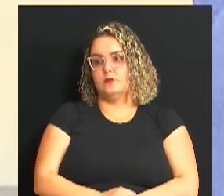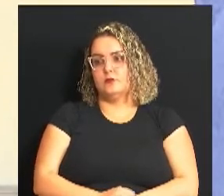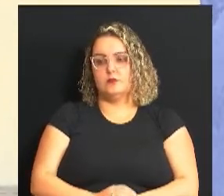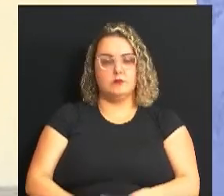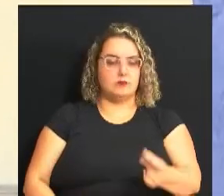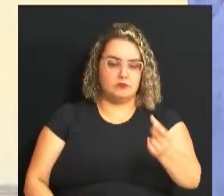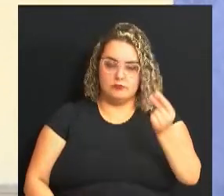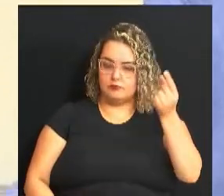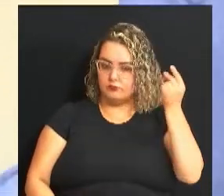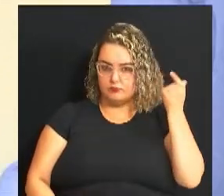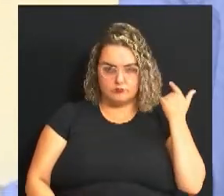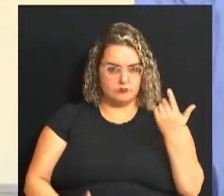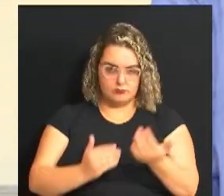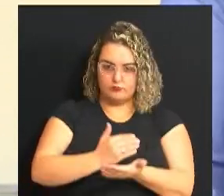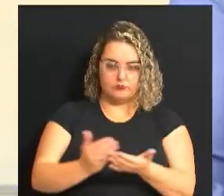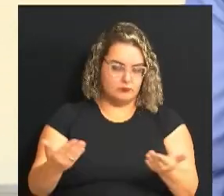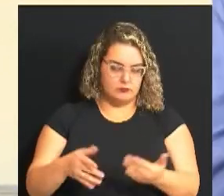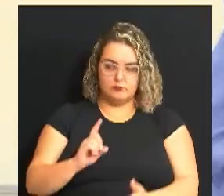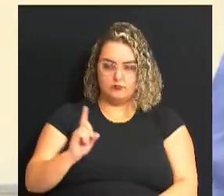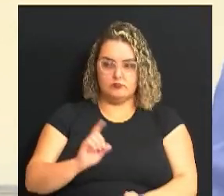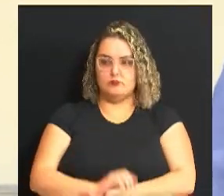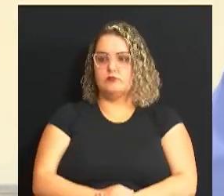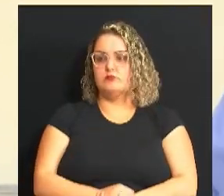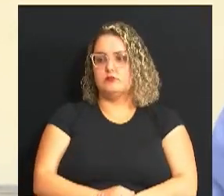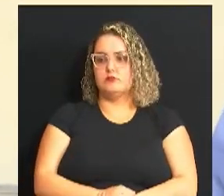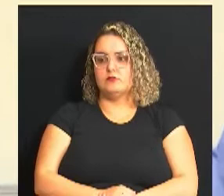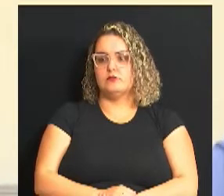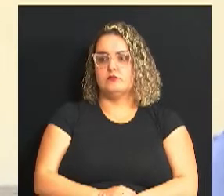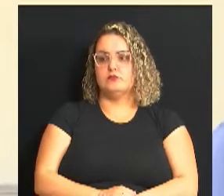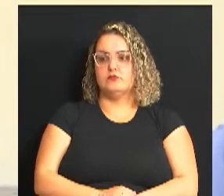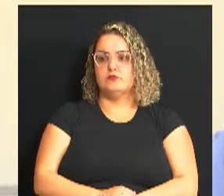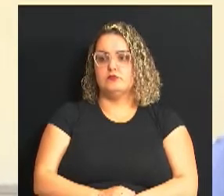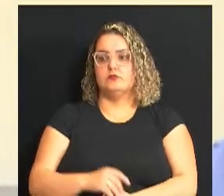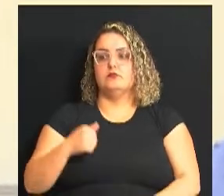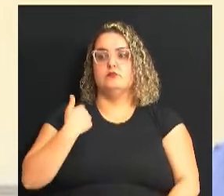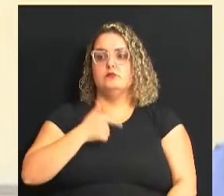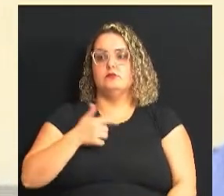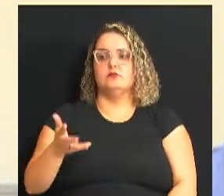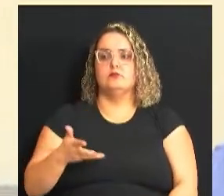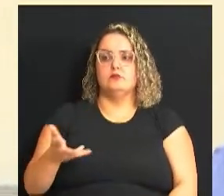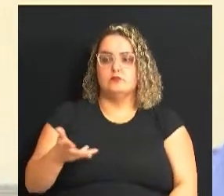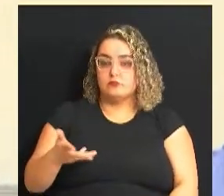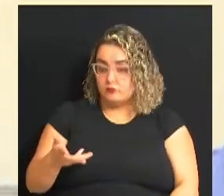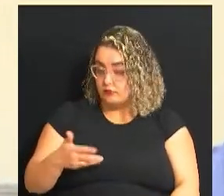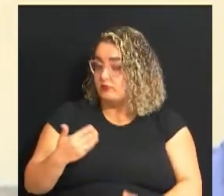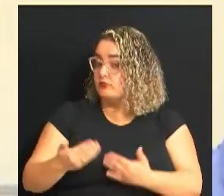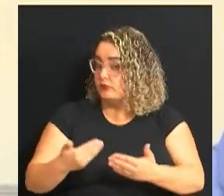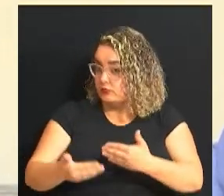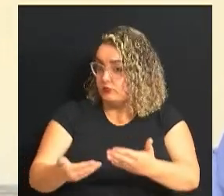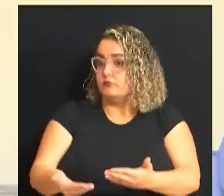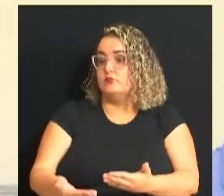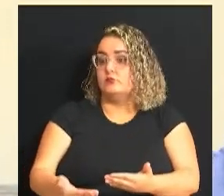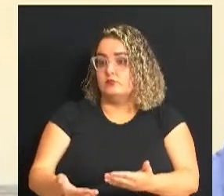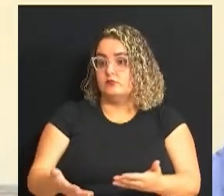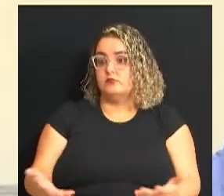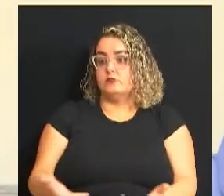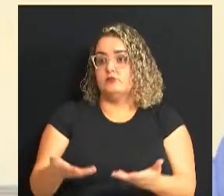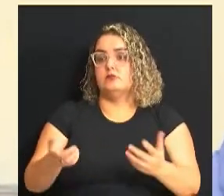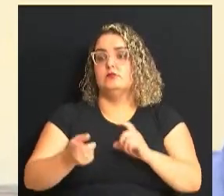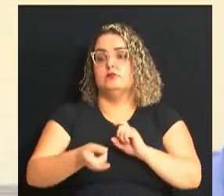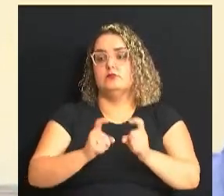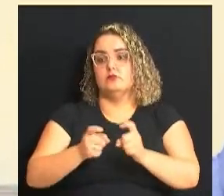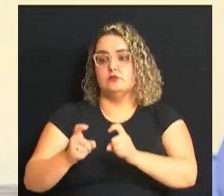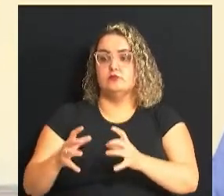não é agora. Nós estamos acelerando muito esse processo. Promovemos uma reunião com todos